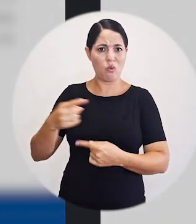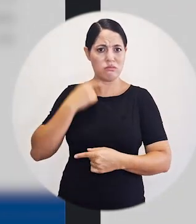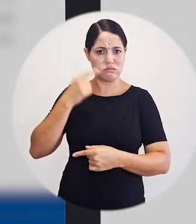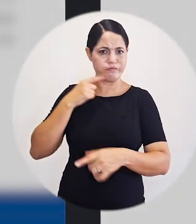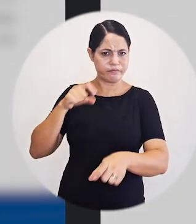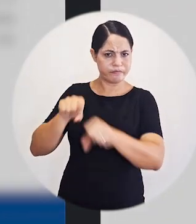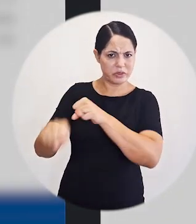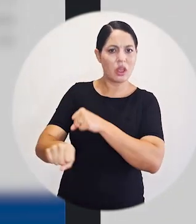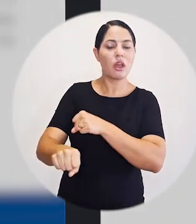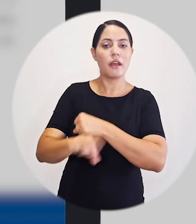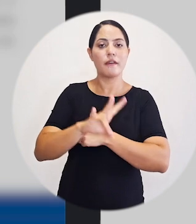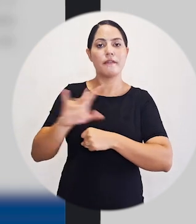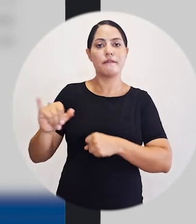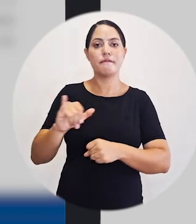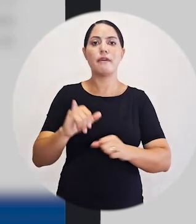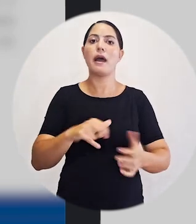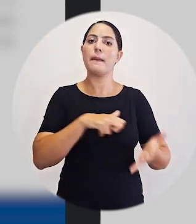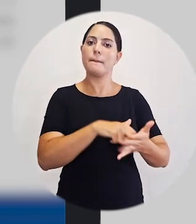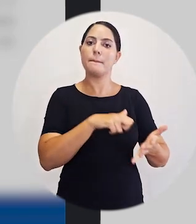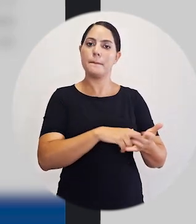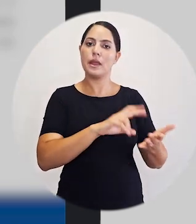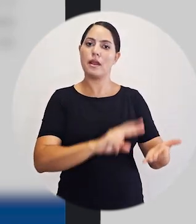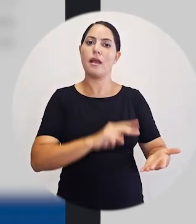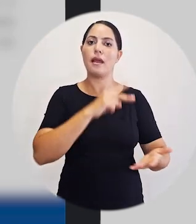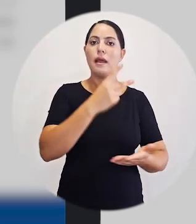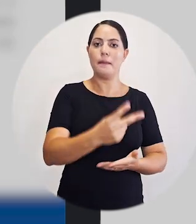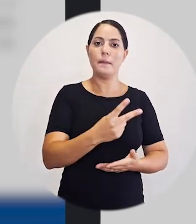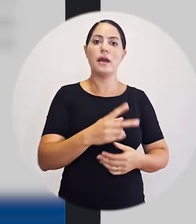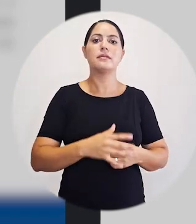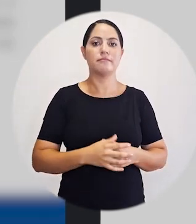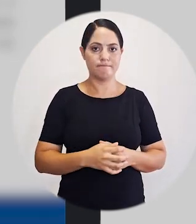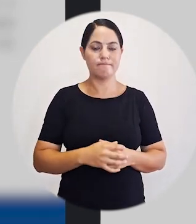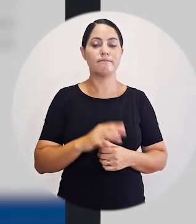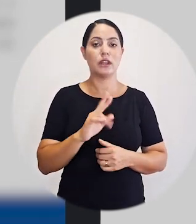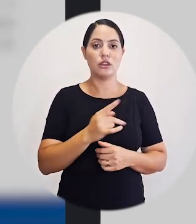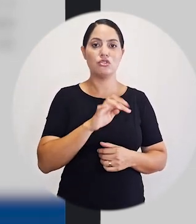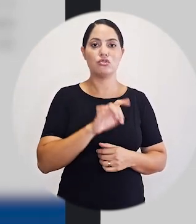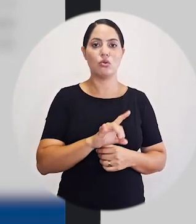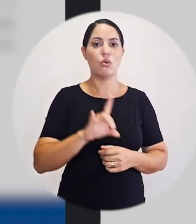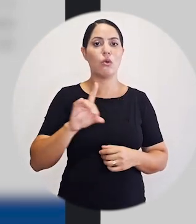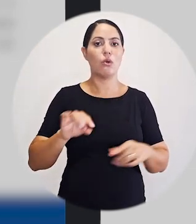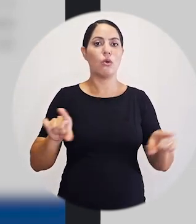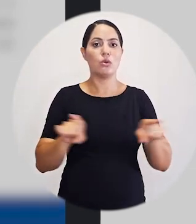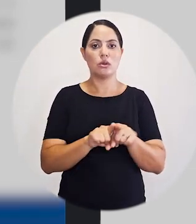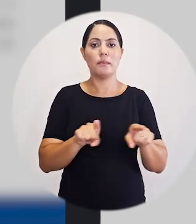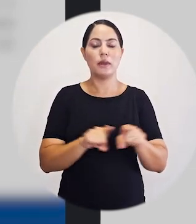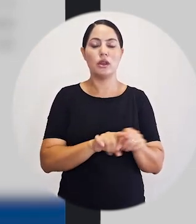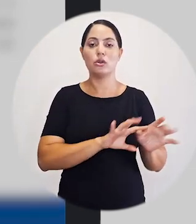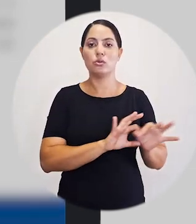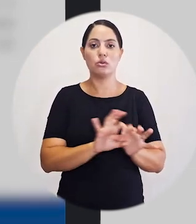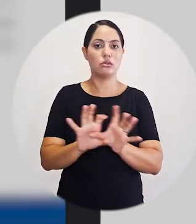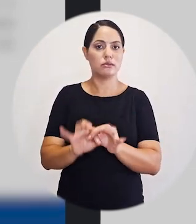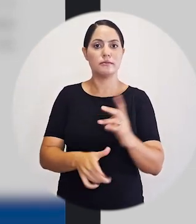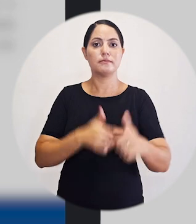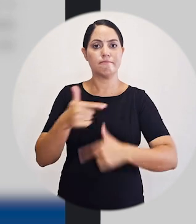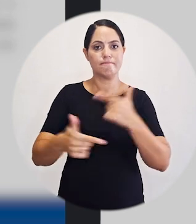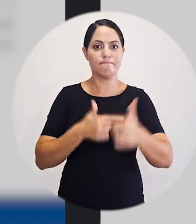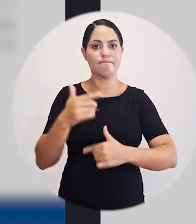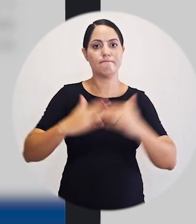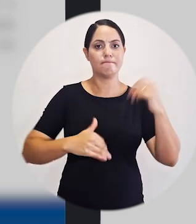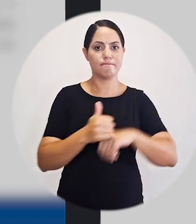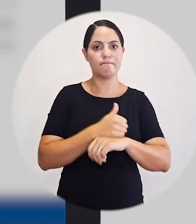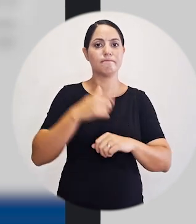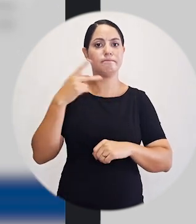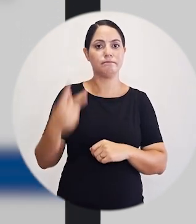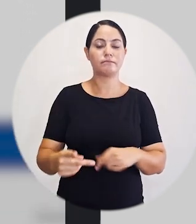Penal, além de estabelecer uma causa especial de aumento de pena para lesões corporais dolosas praticadas contra advogados em razão de sua